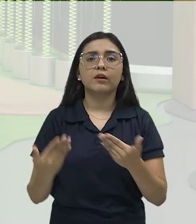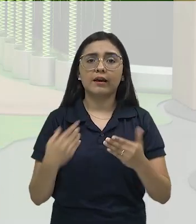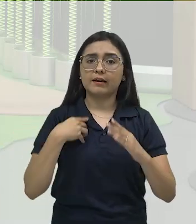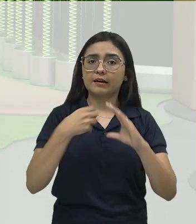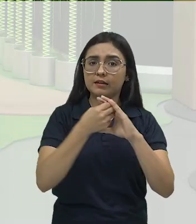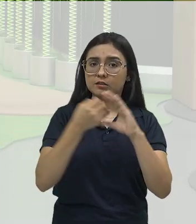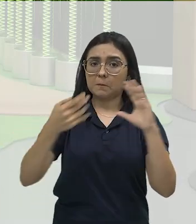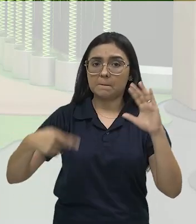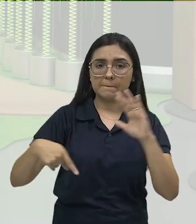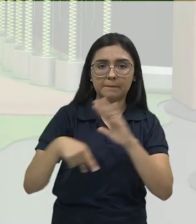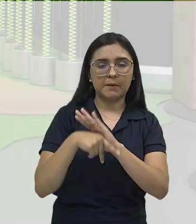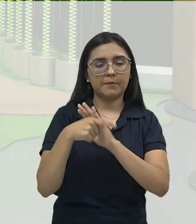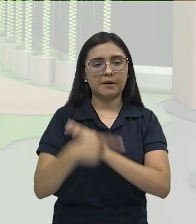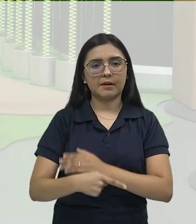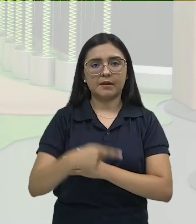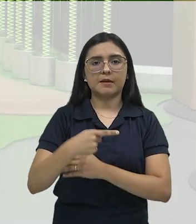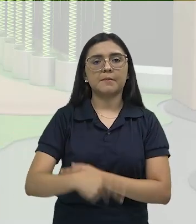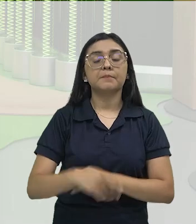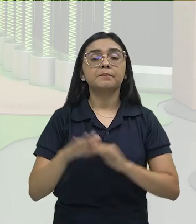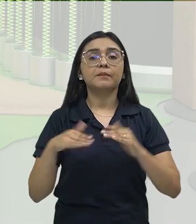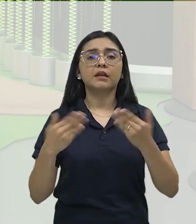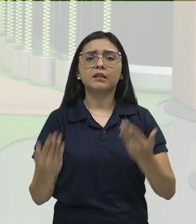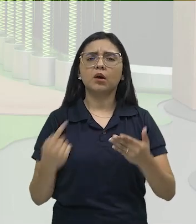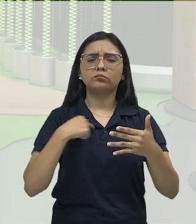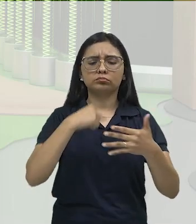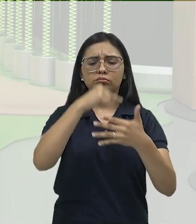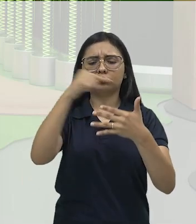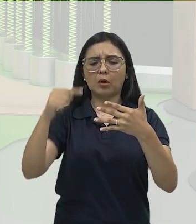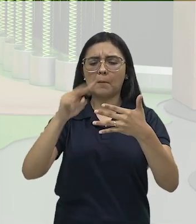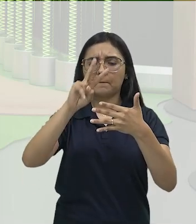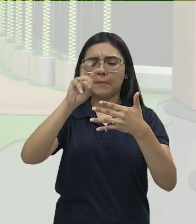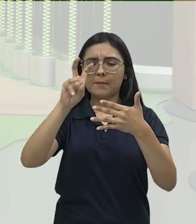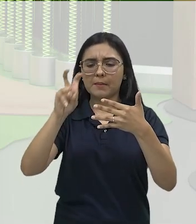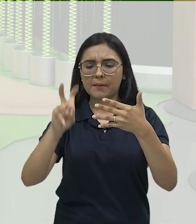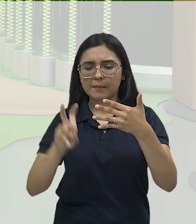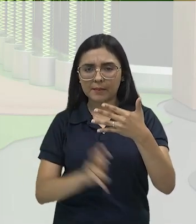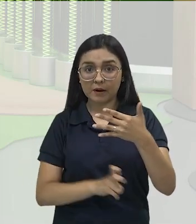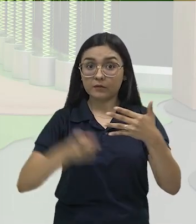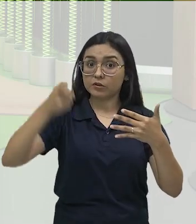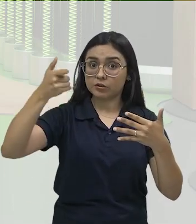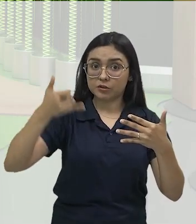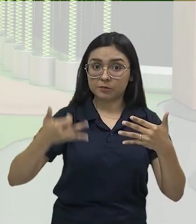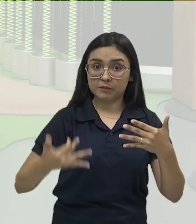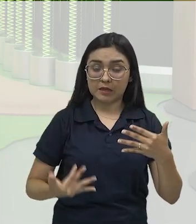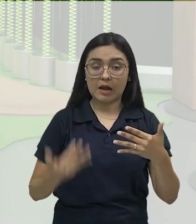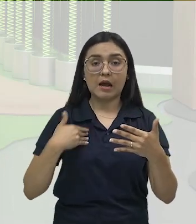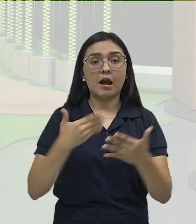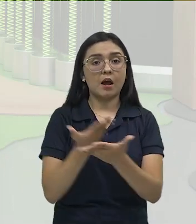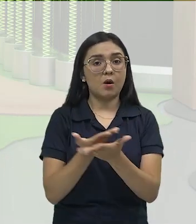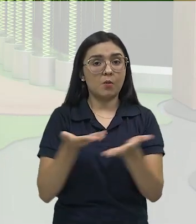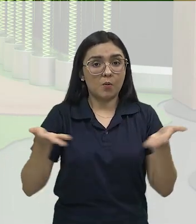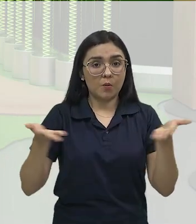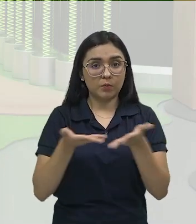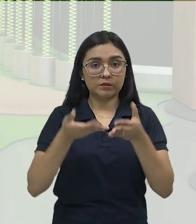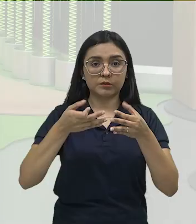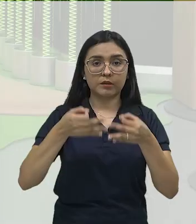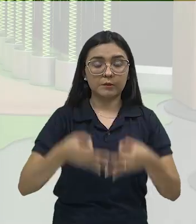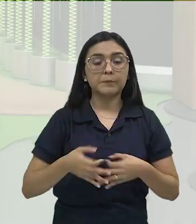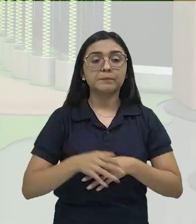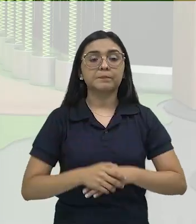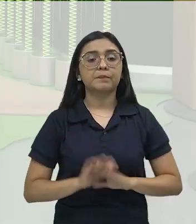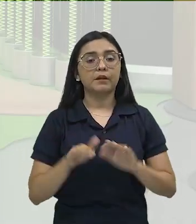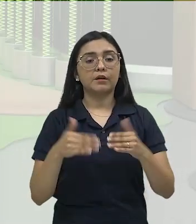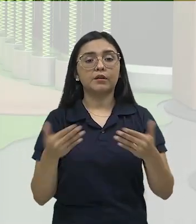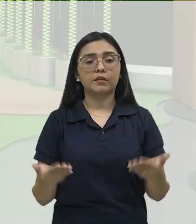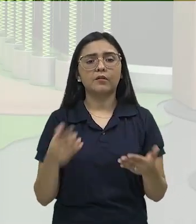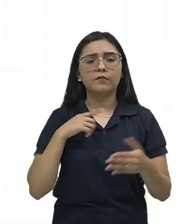da nossa região. Então, são esses assuntos que nós vamos abordar na nossa aula, tá? Então, vamos